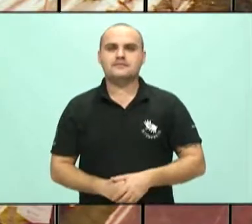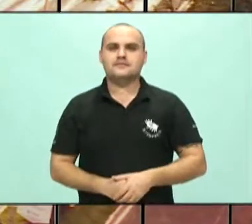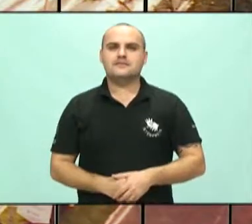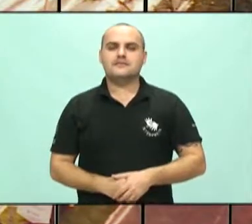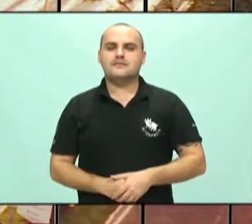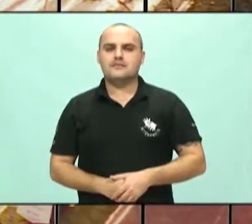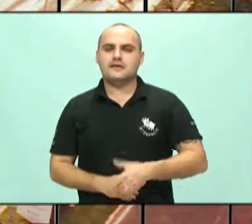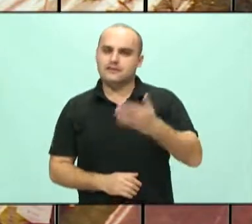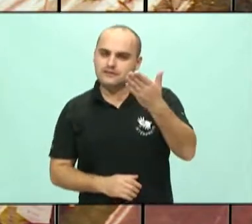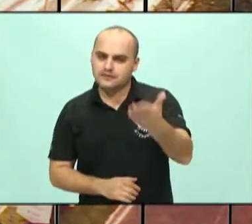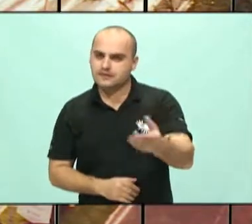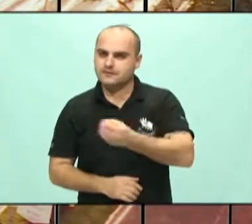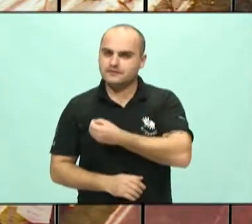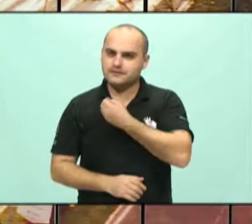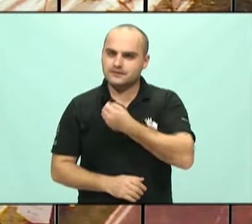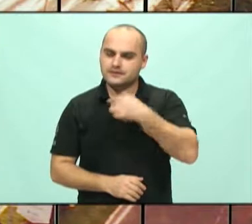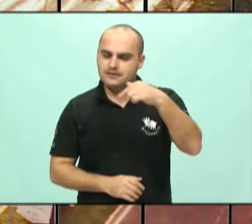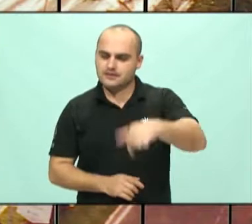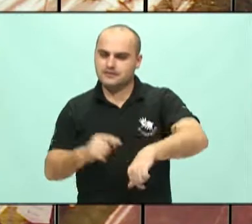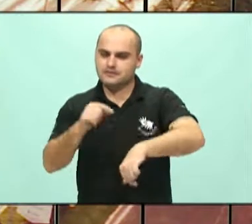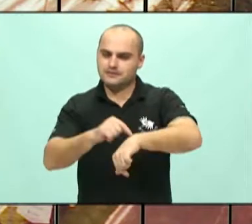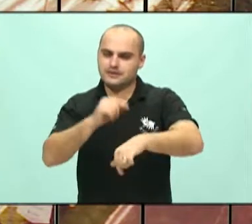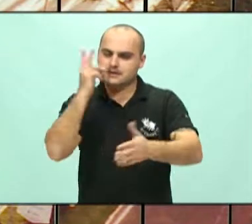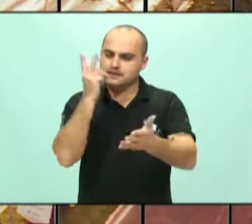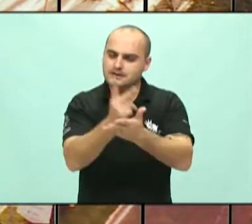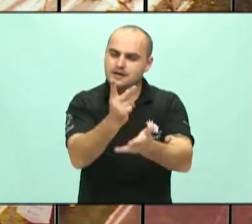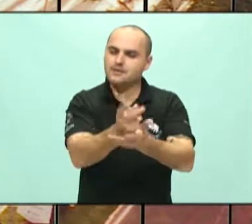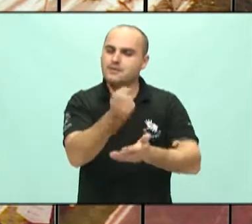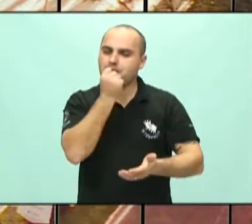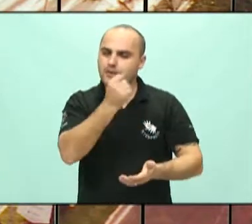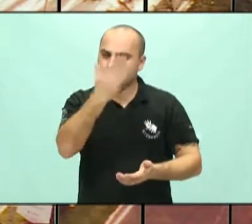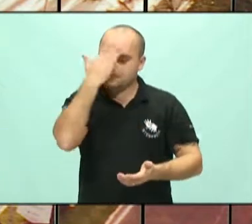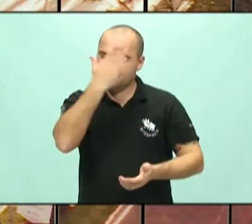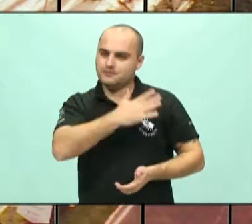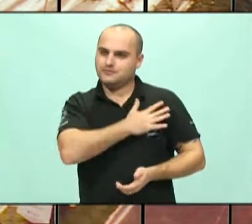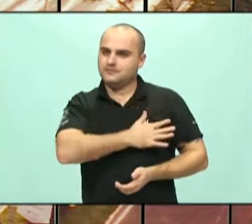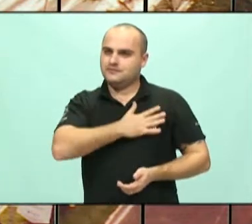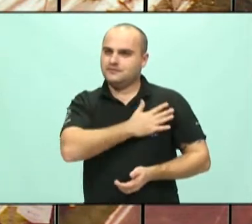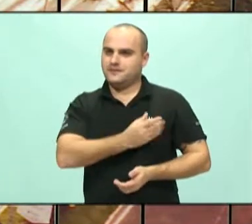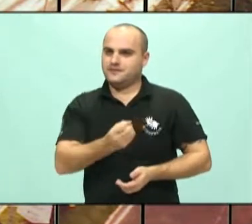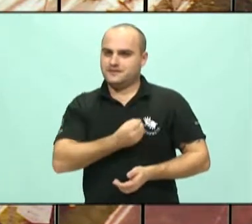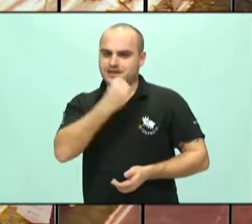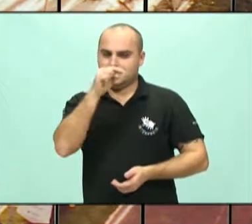que estiveram conosco até o presente momento, é sempre motivo de prazer sabê-lo da